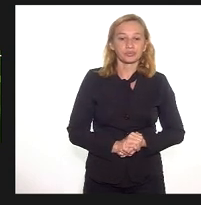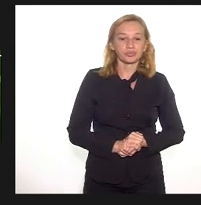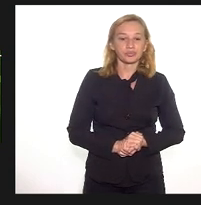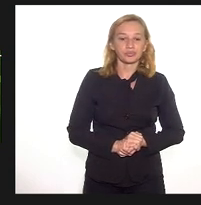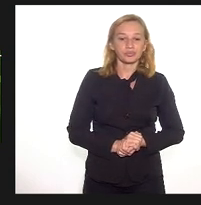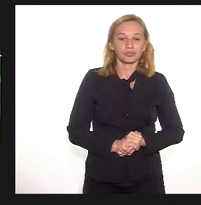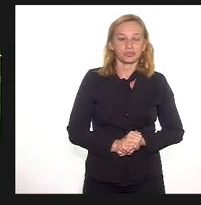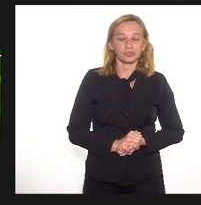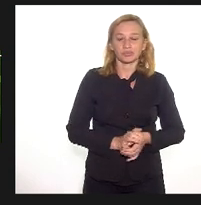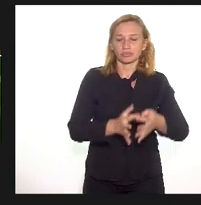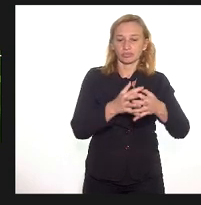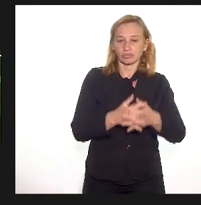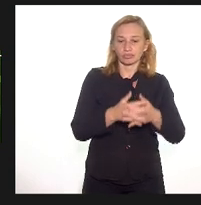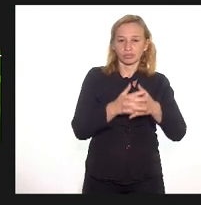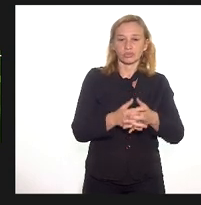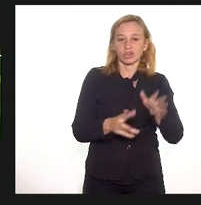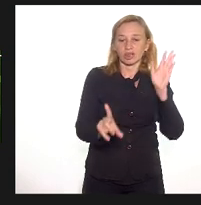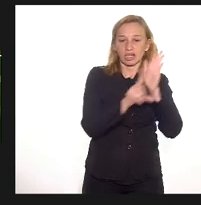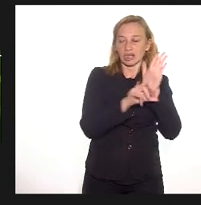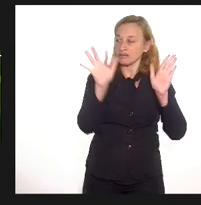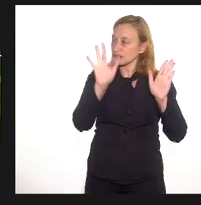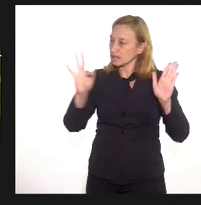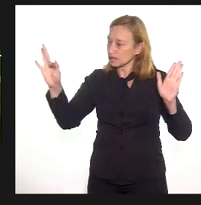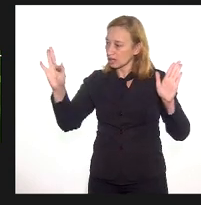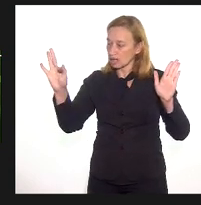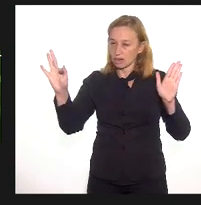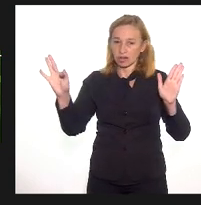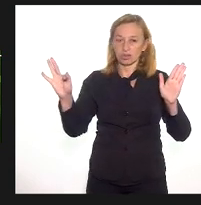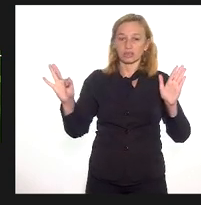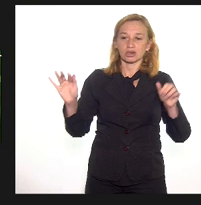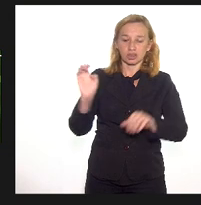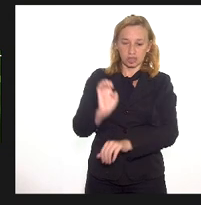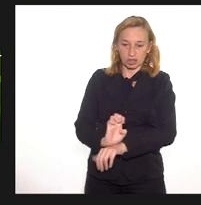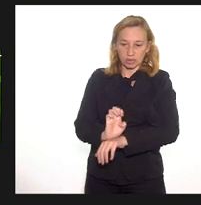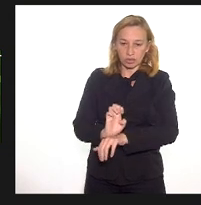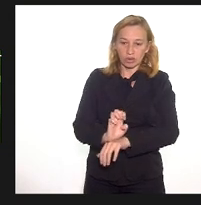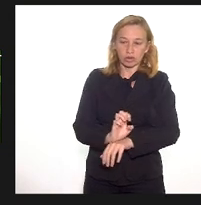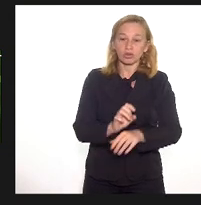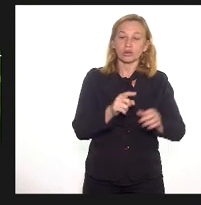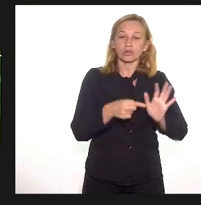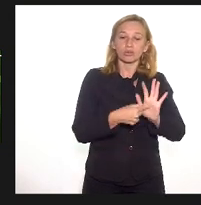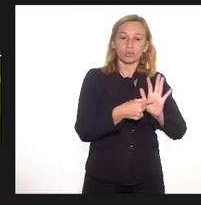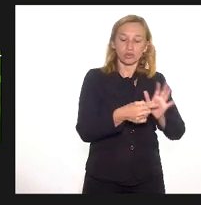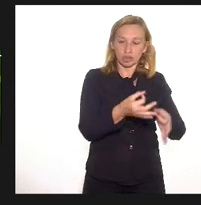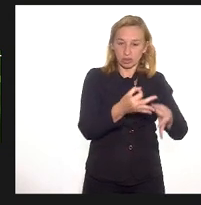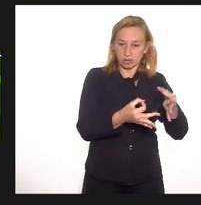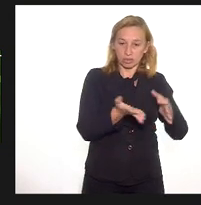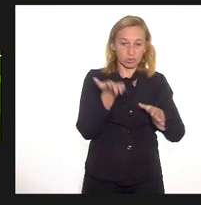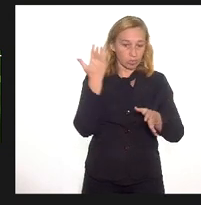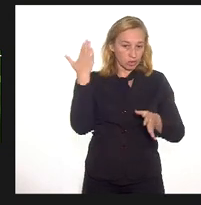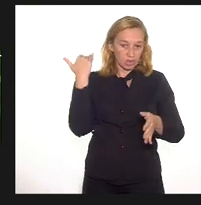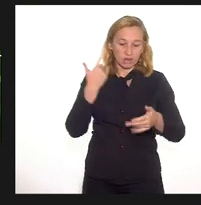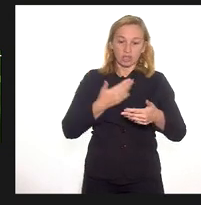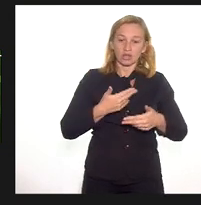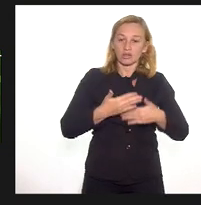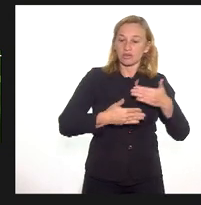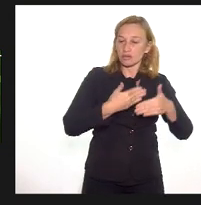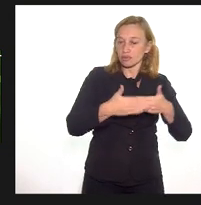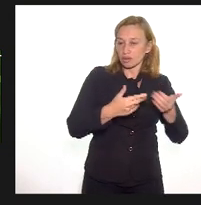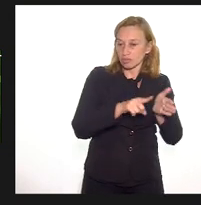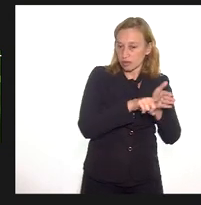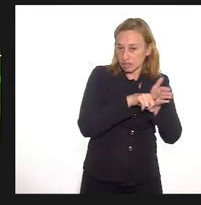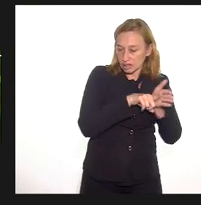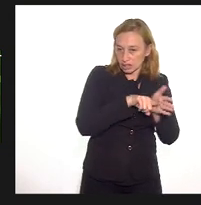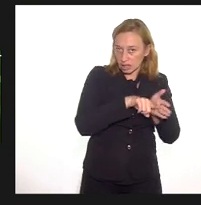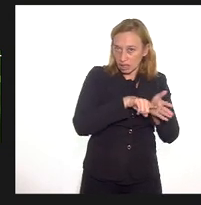esse aparente conflito entre a lei federal e as leis estaduais justificaram à época, motivado por uma série de análises